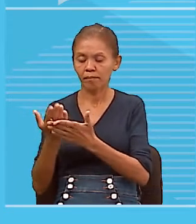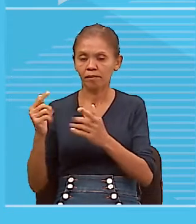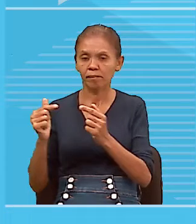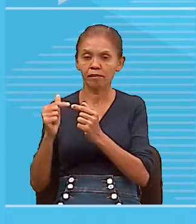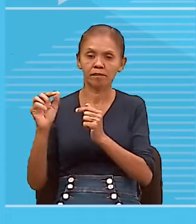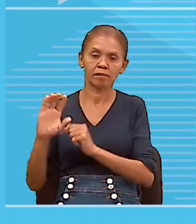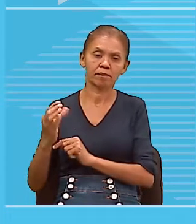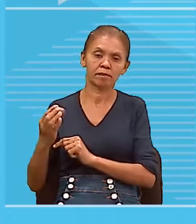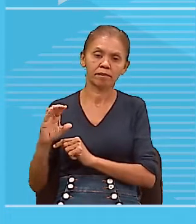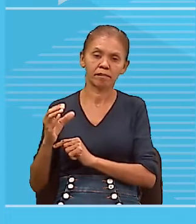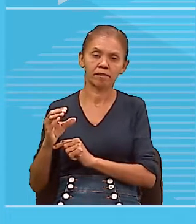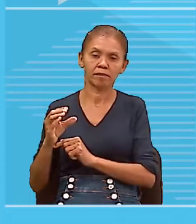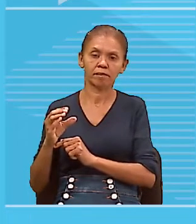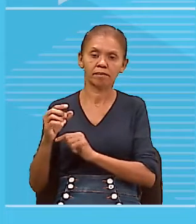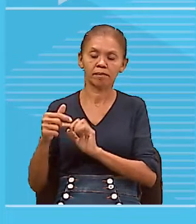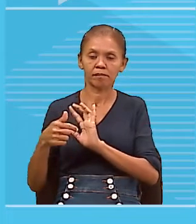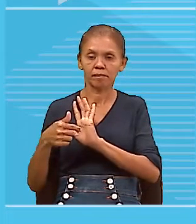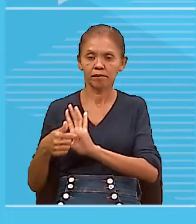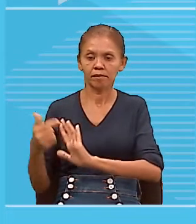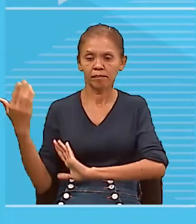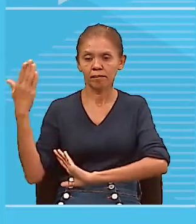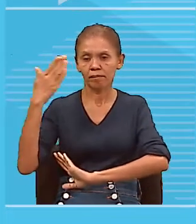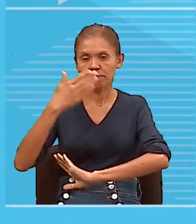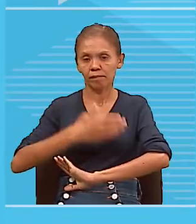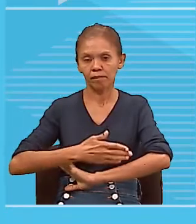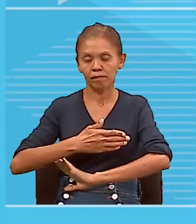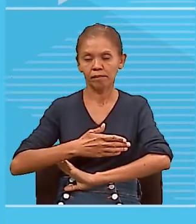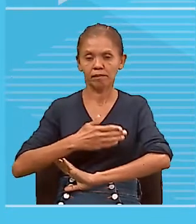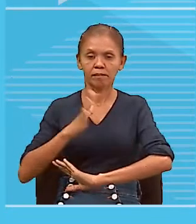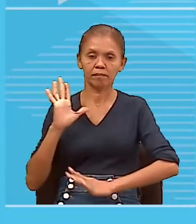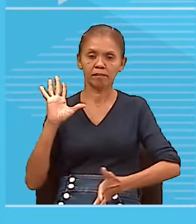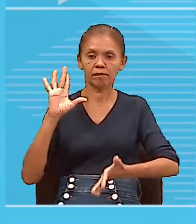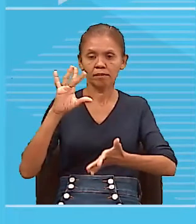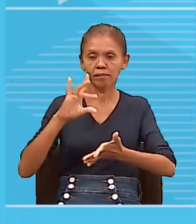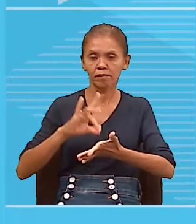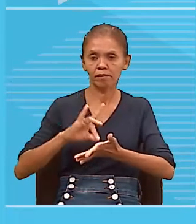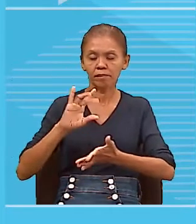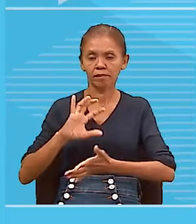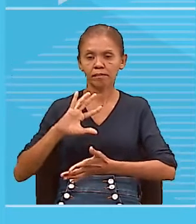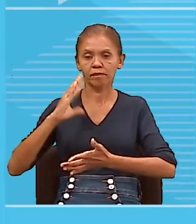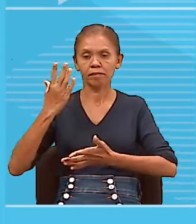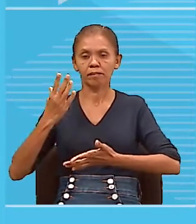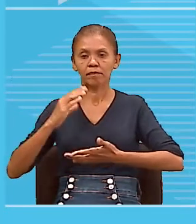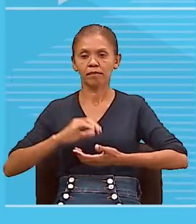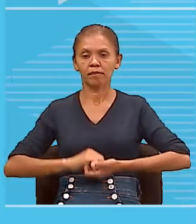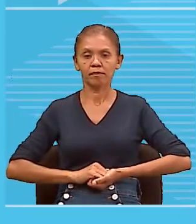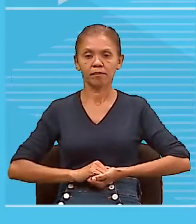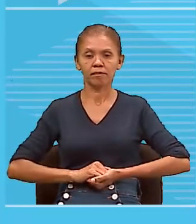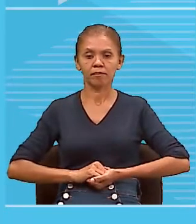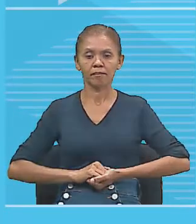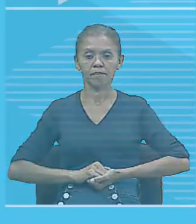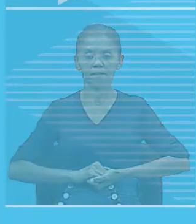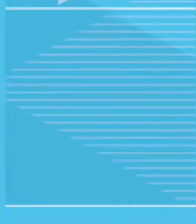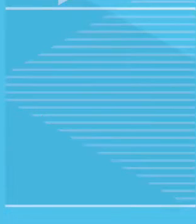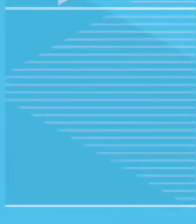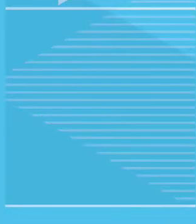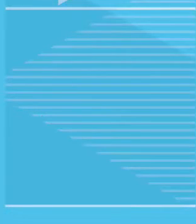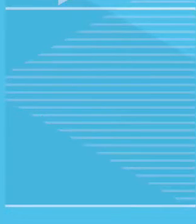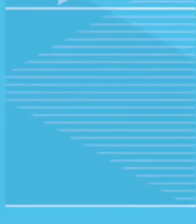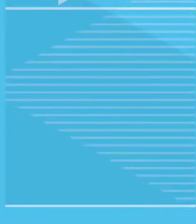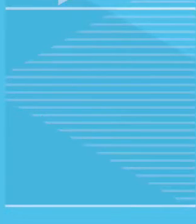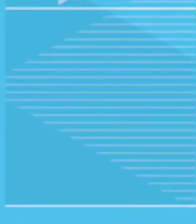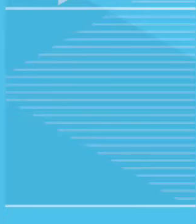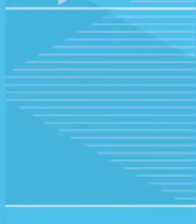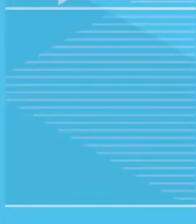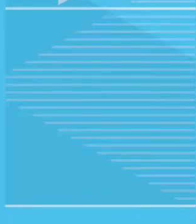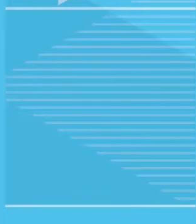vão trazer as evidências dos fatos do que acontece de verdade né Ok apareceu só um pedaço da sua resposta